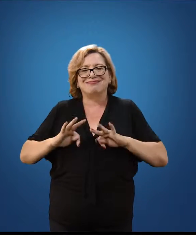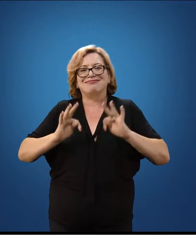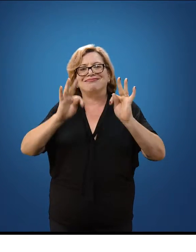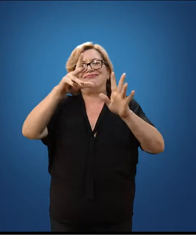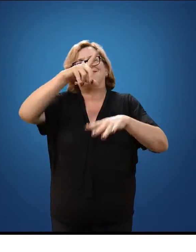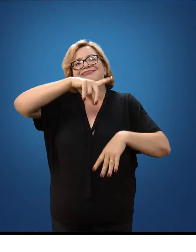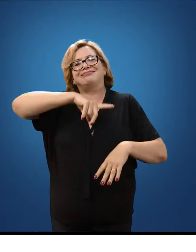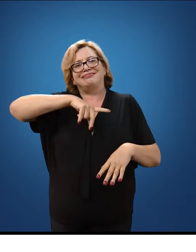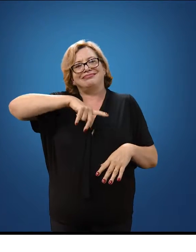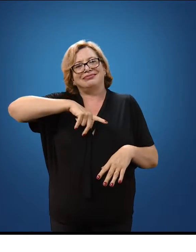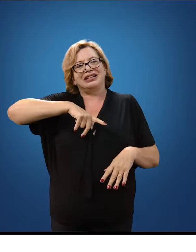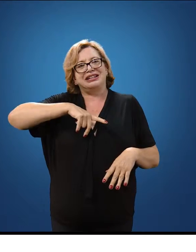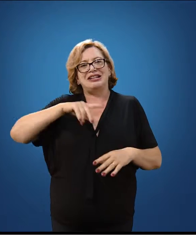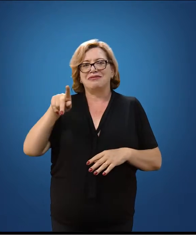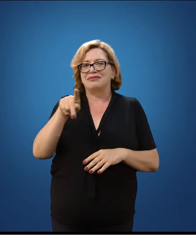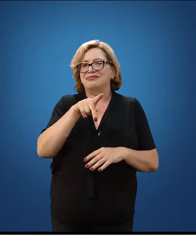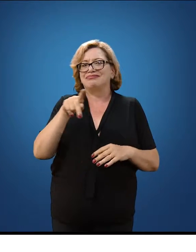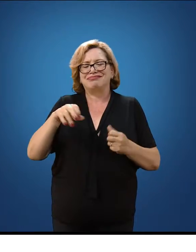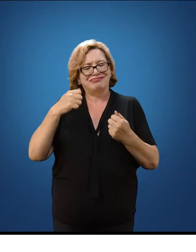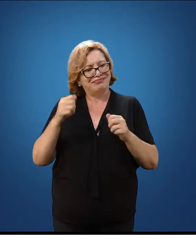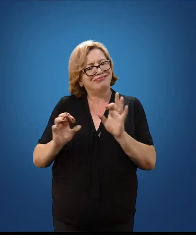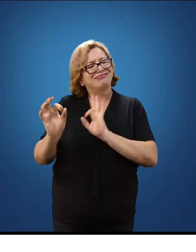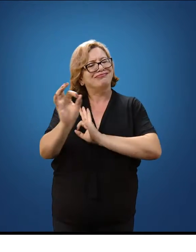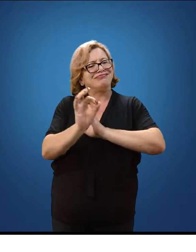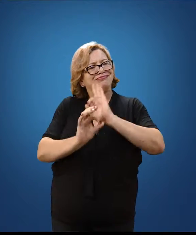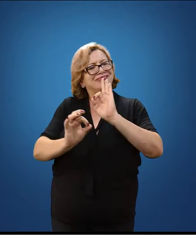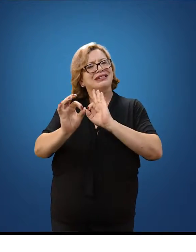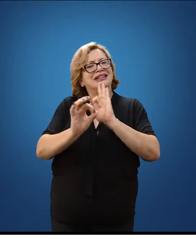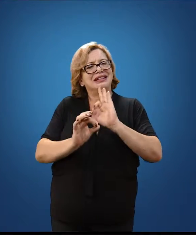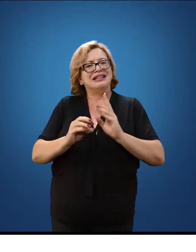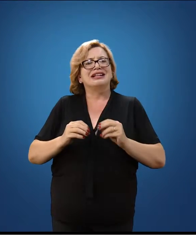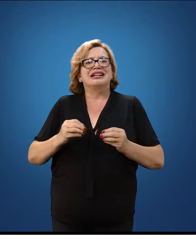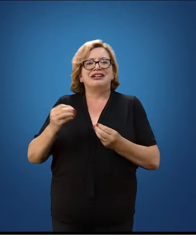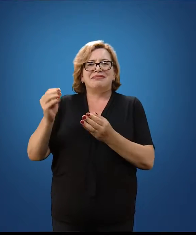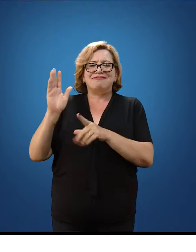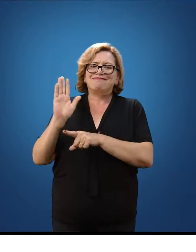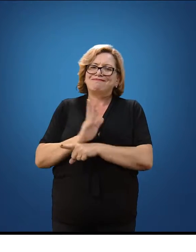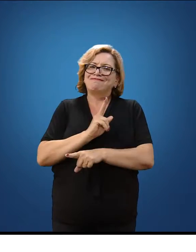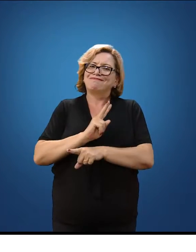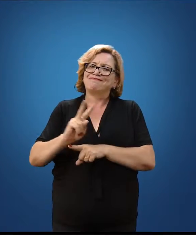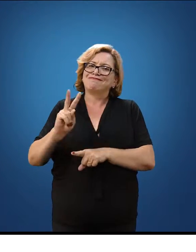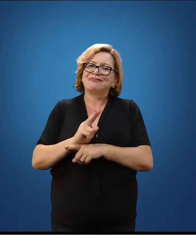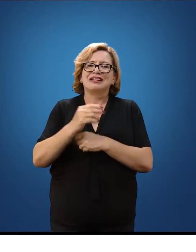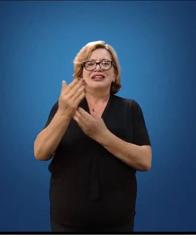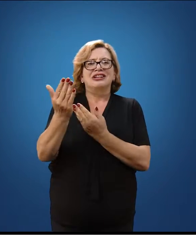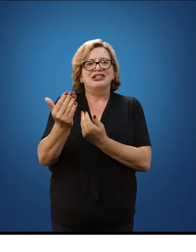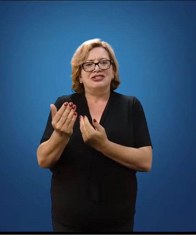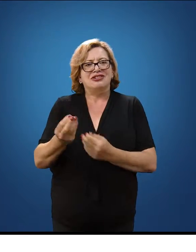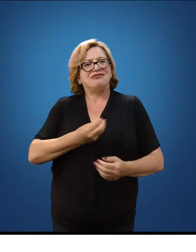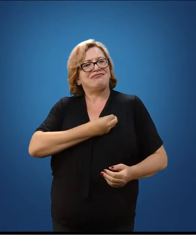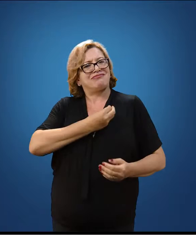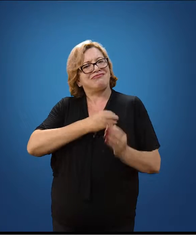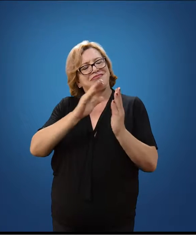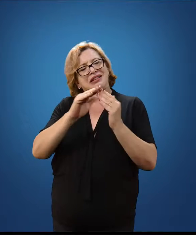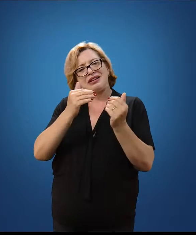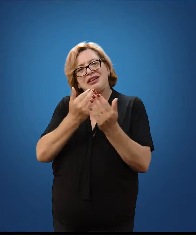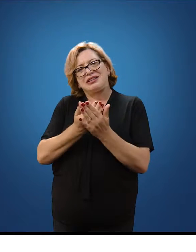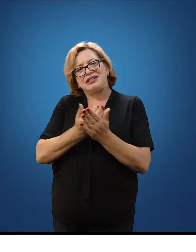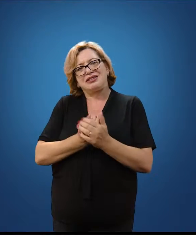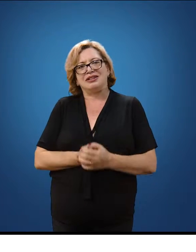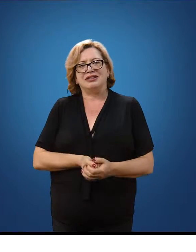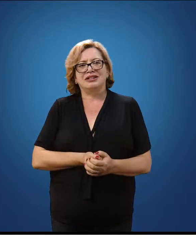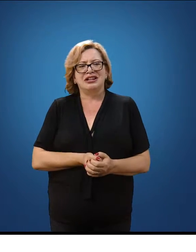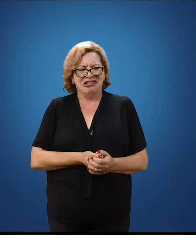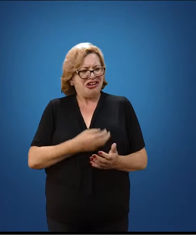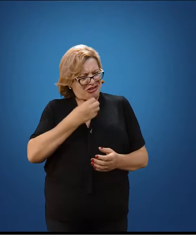da escola. E ele, então, tem que estar preparado para essa juventude que está dentro das salas de aula. E a senhora